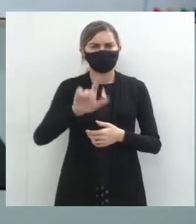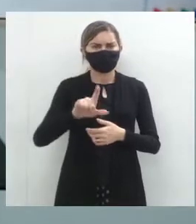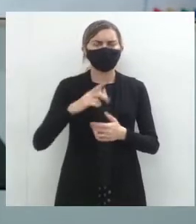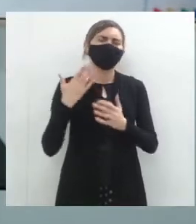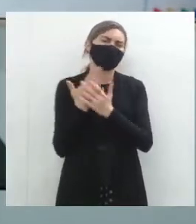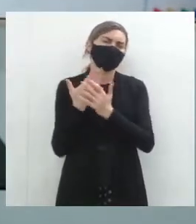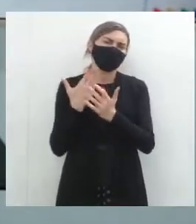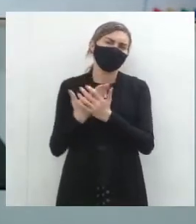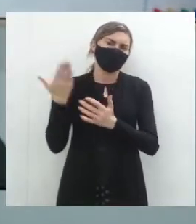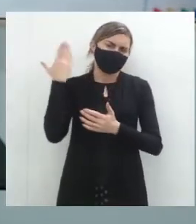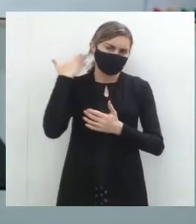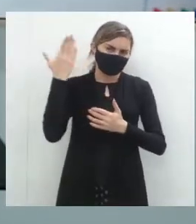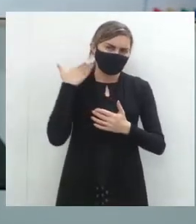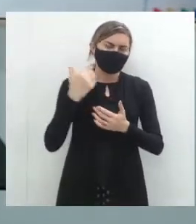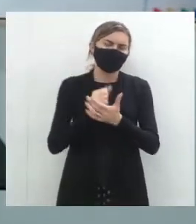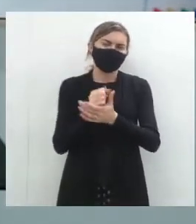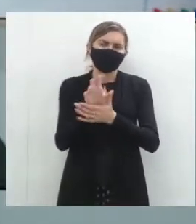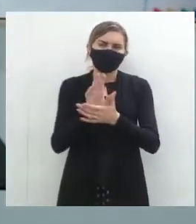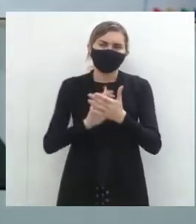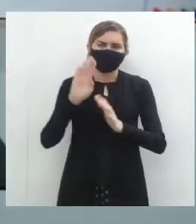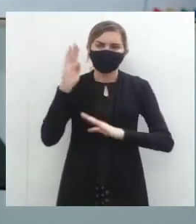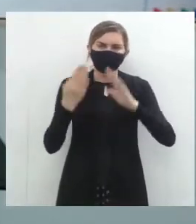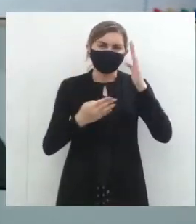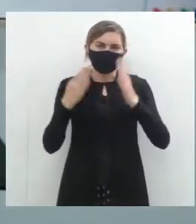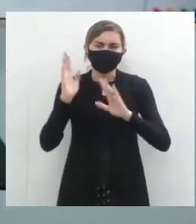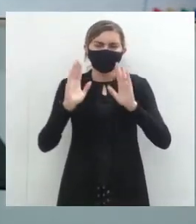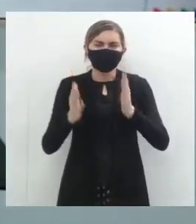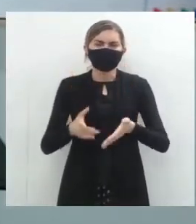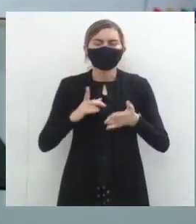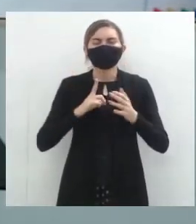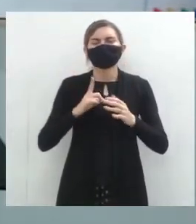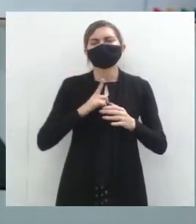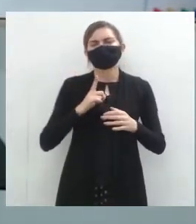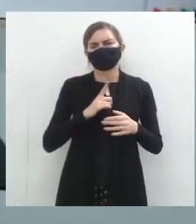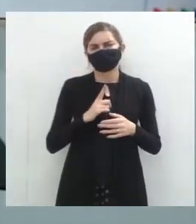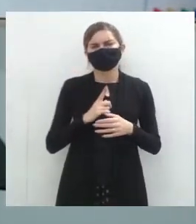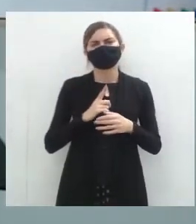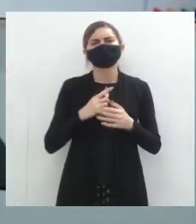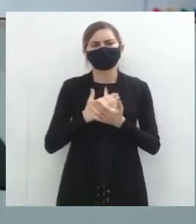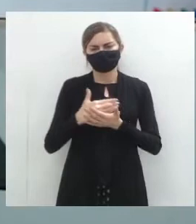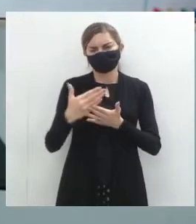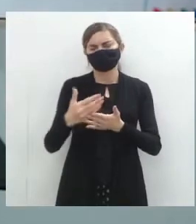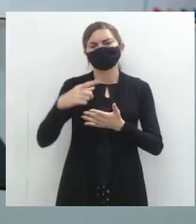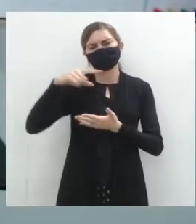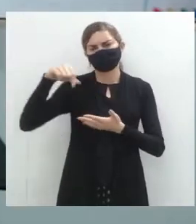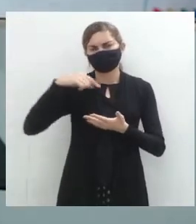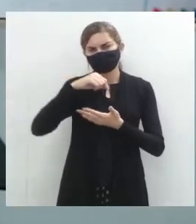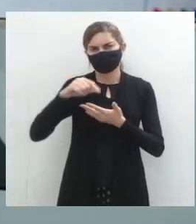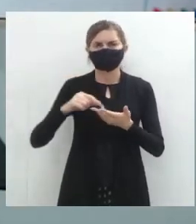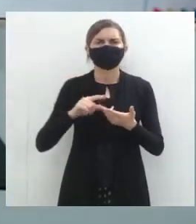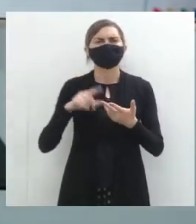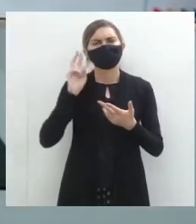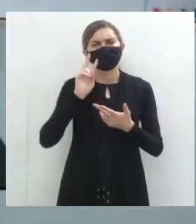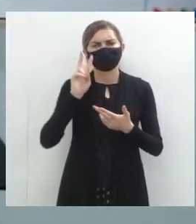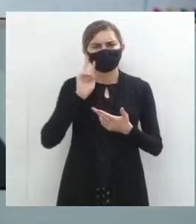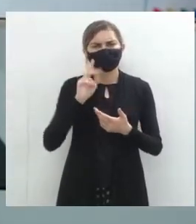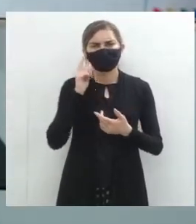aulas passadas aqui do EducaPE de Biologia, que nós já trabalhamos o começo de sal mineral. E